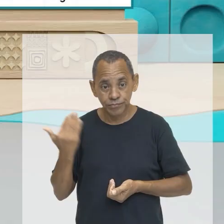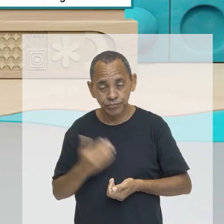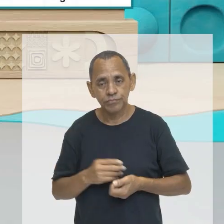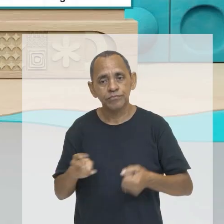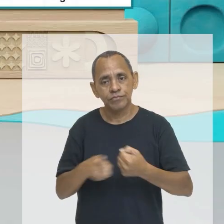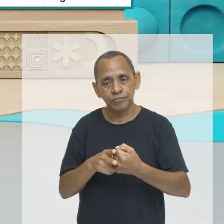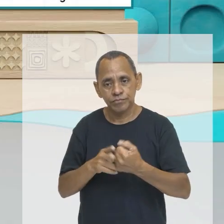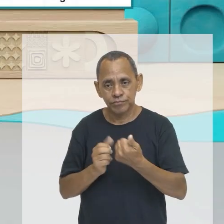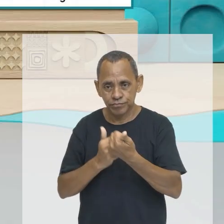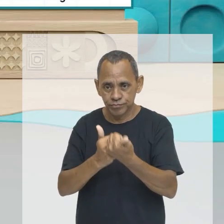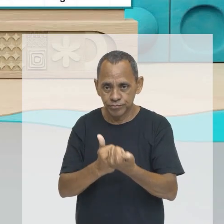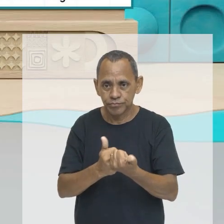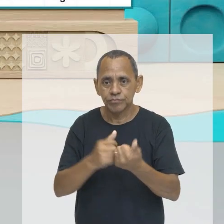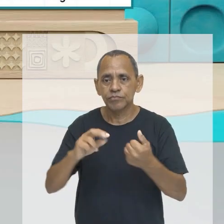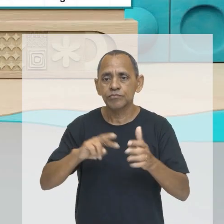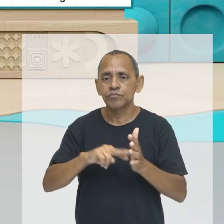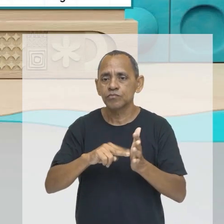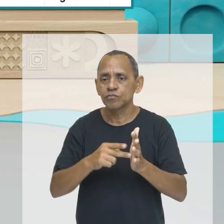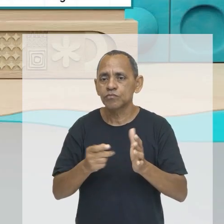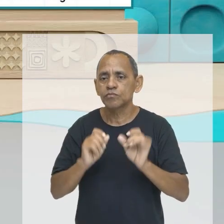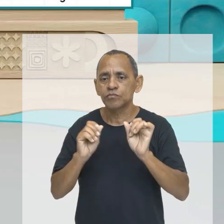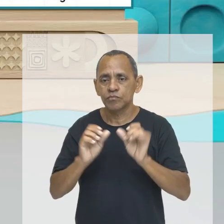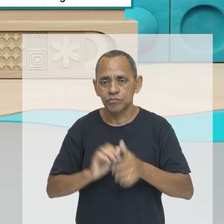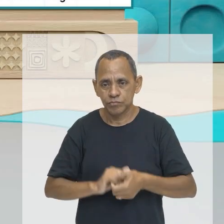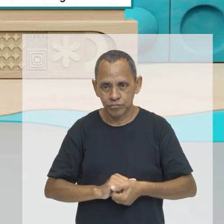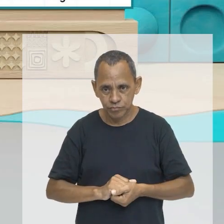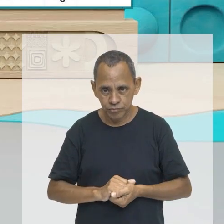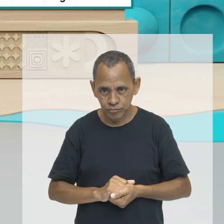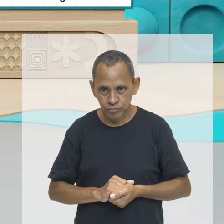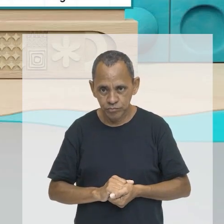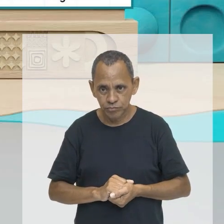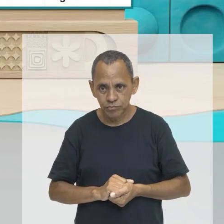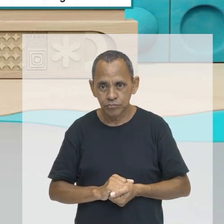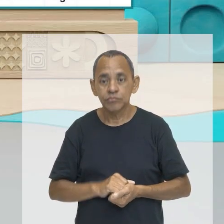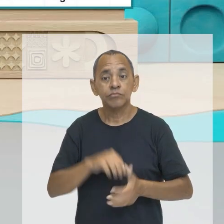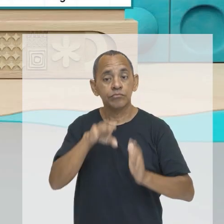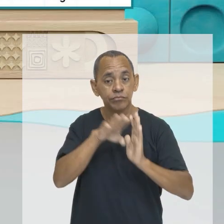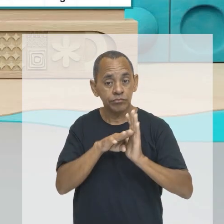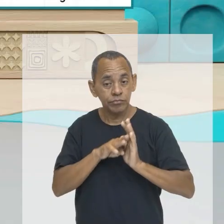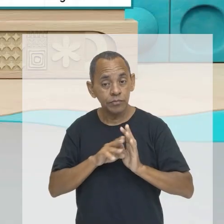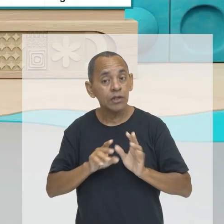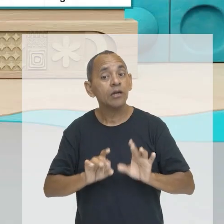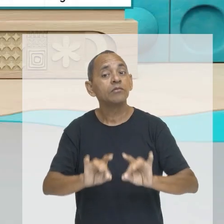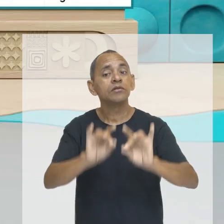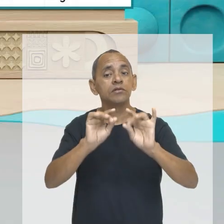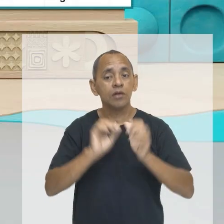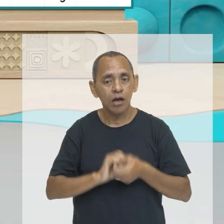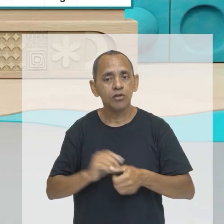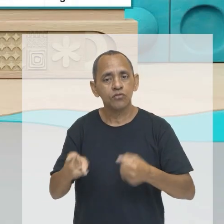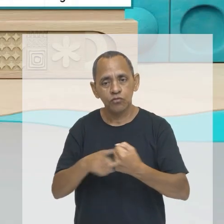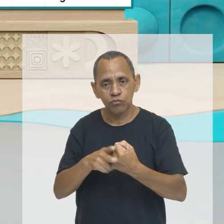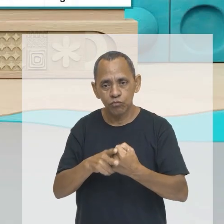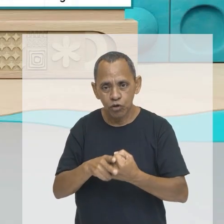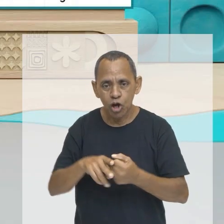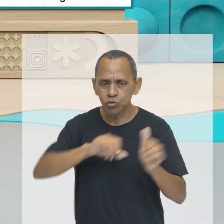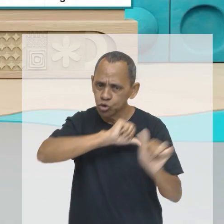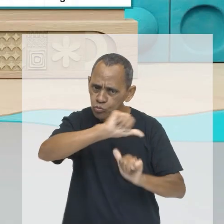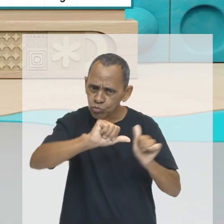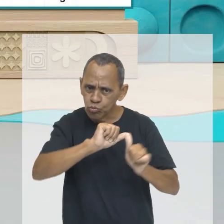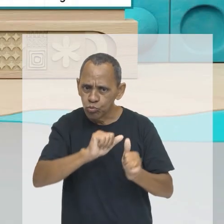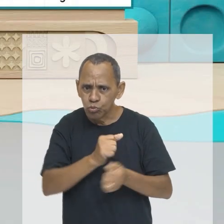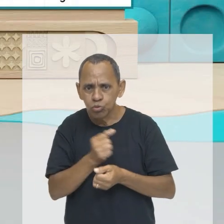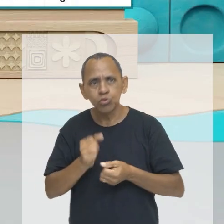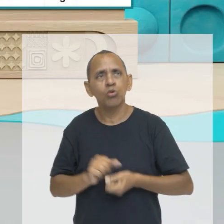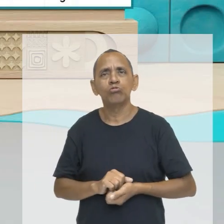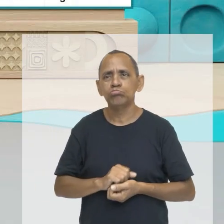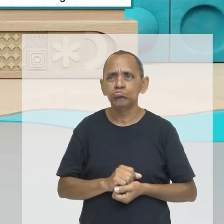verbos modais, né, que nós estamos vendo, né, são a classe especial de verbos que modificam ou qualificam o